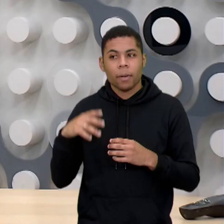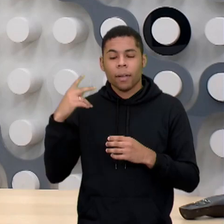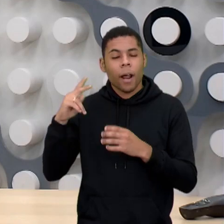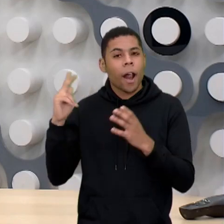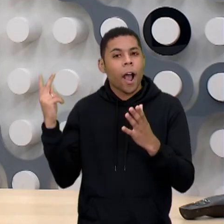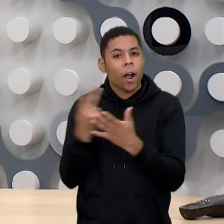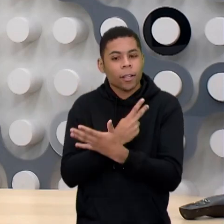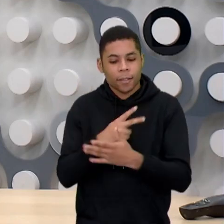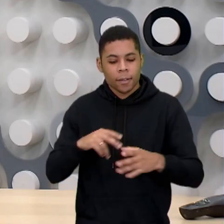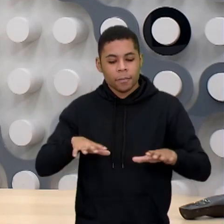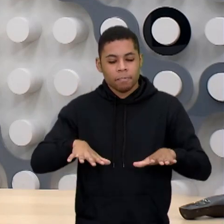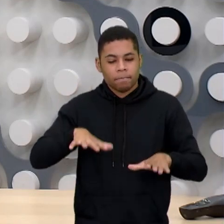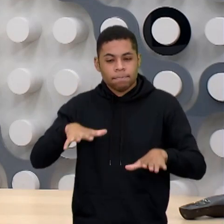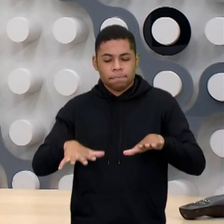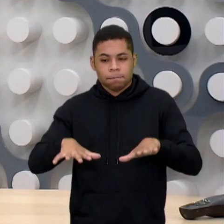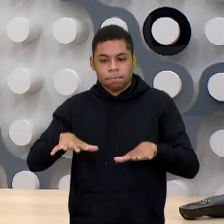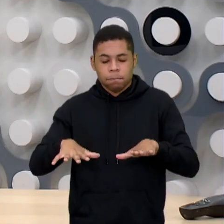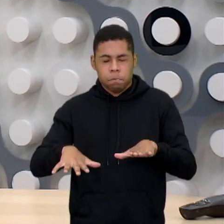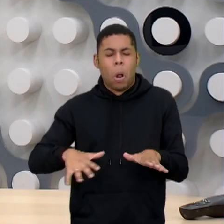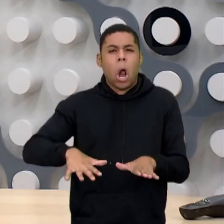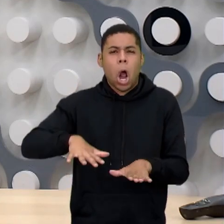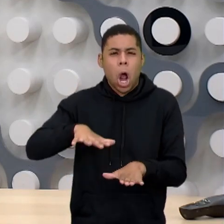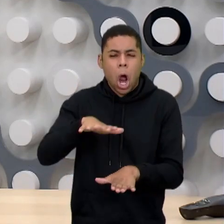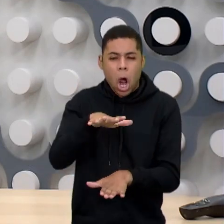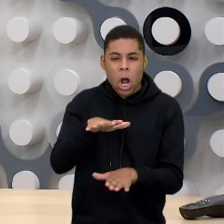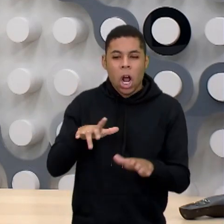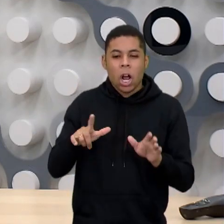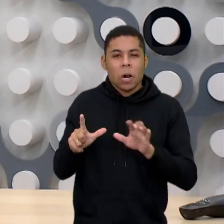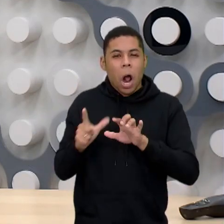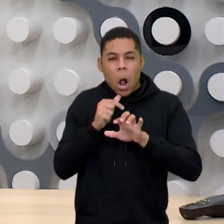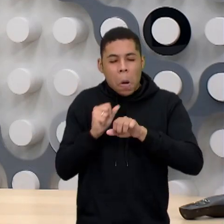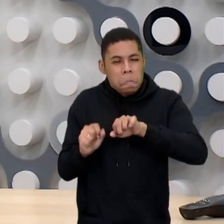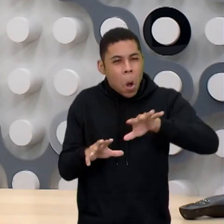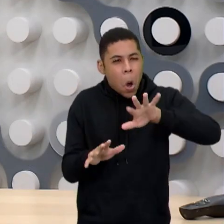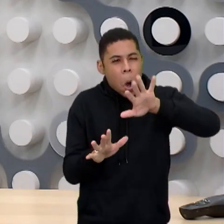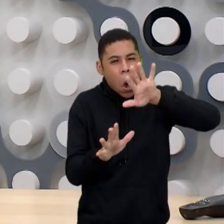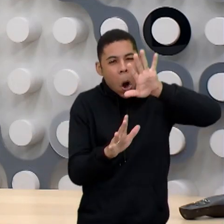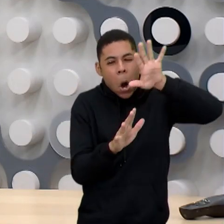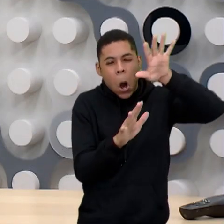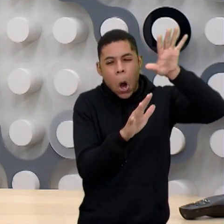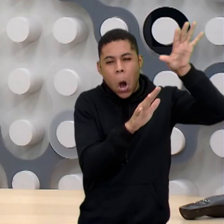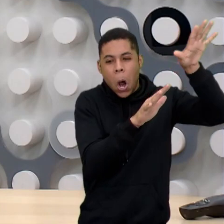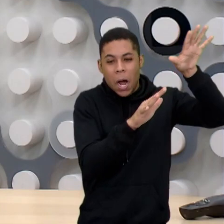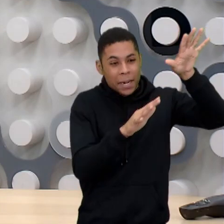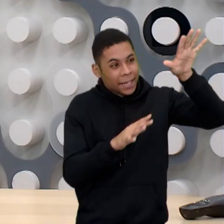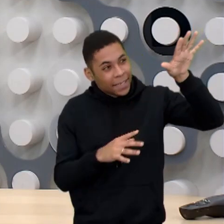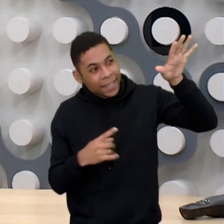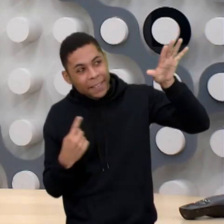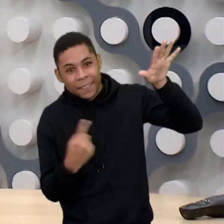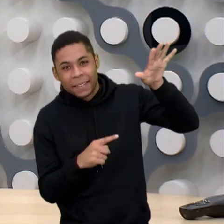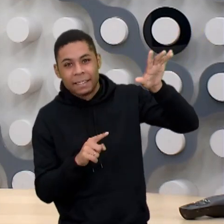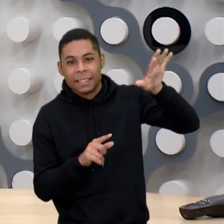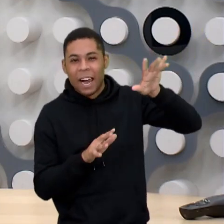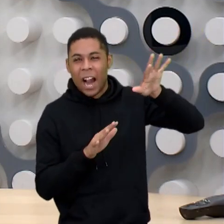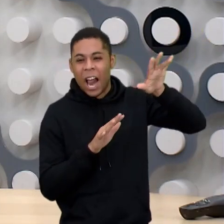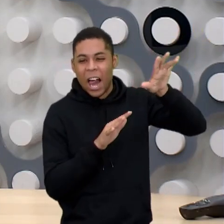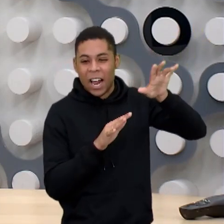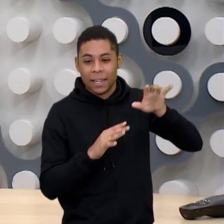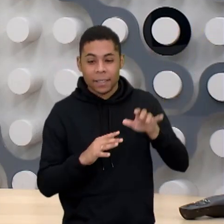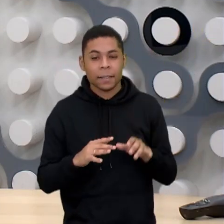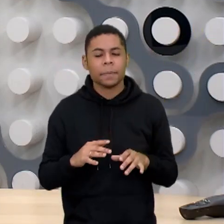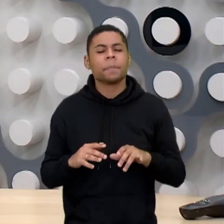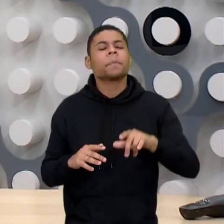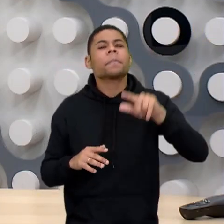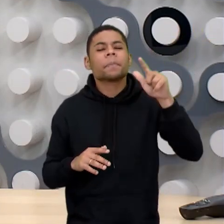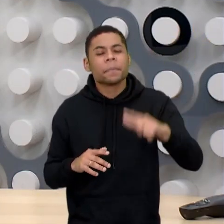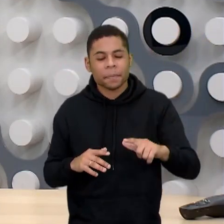das placas, né? O movimento convergente, o movimento divergente, o movimento transformante. Também viu lá